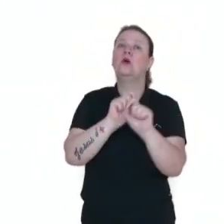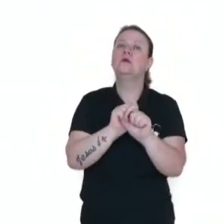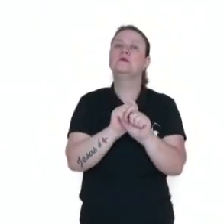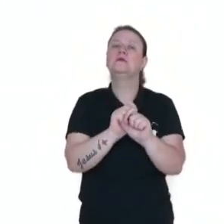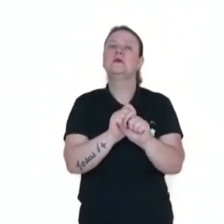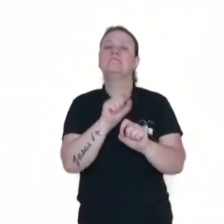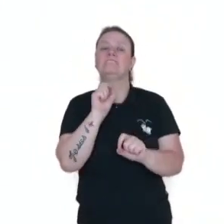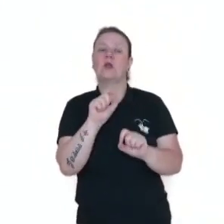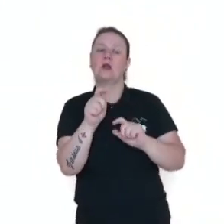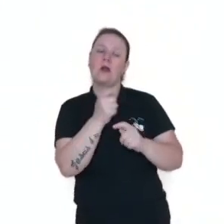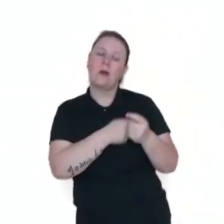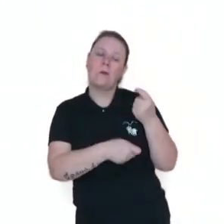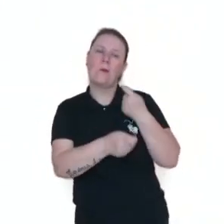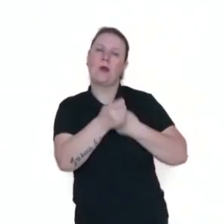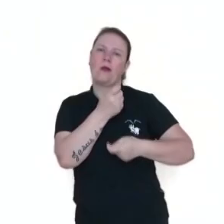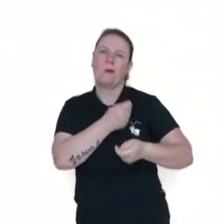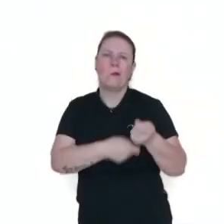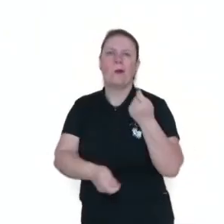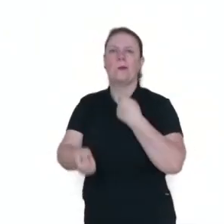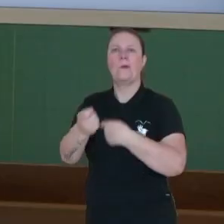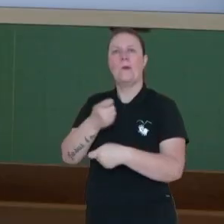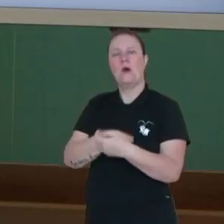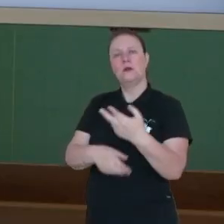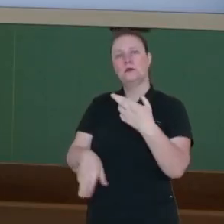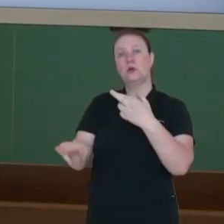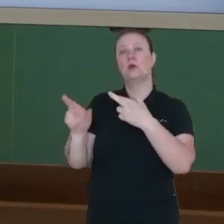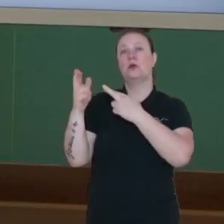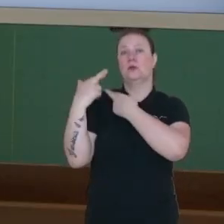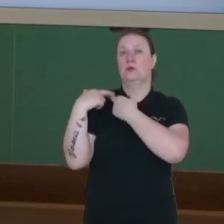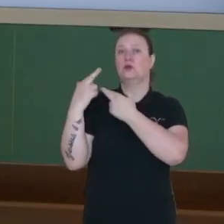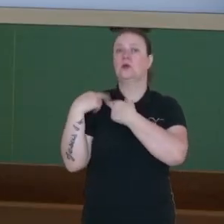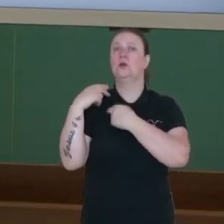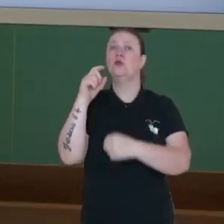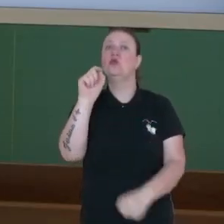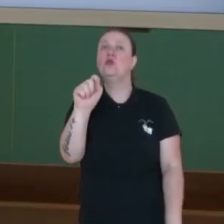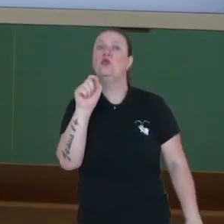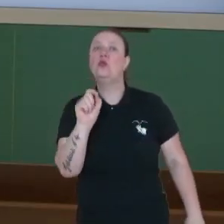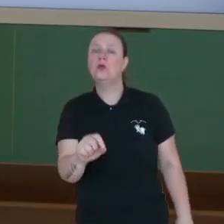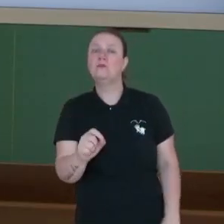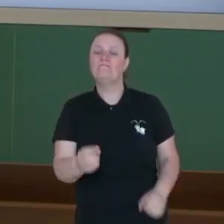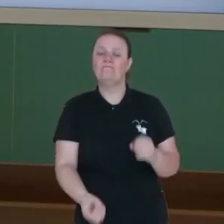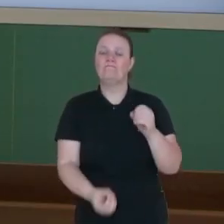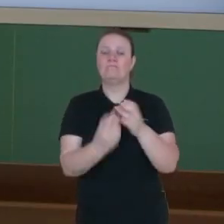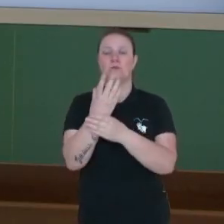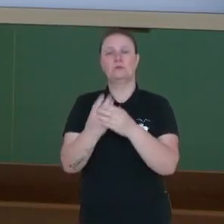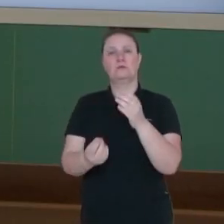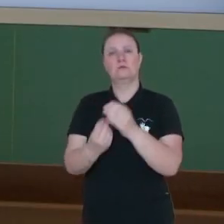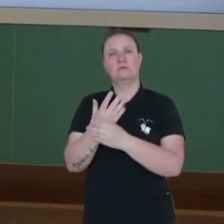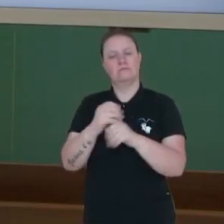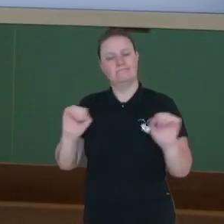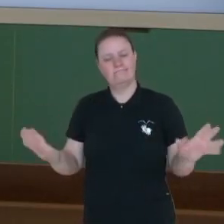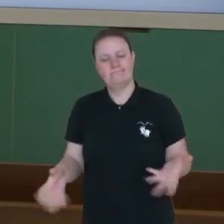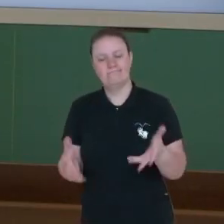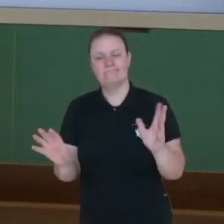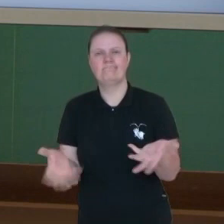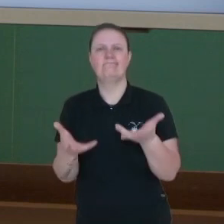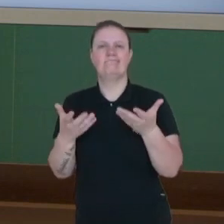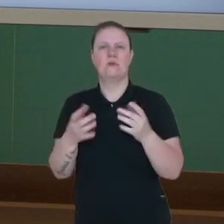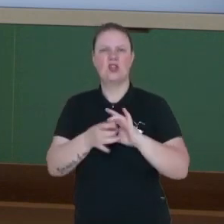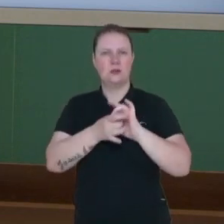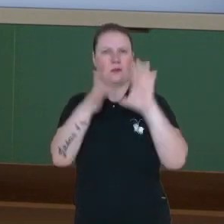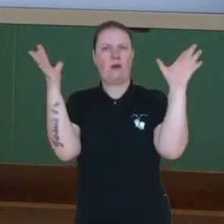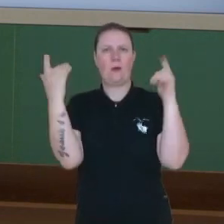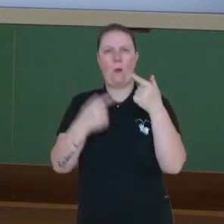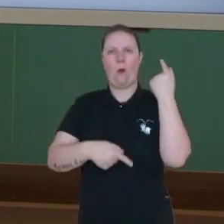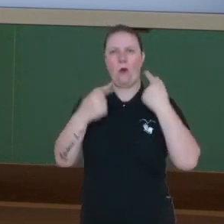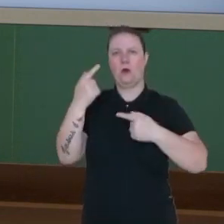econômico e teve grande responsabilidade na criação das condições para a emancipação política do Paraná.